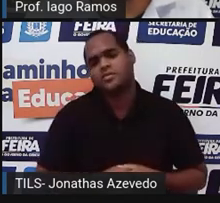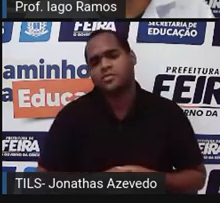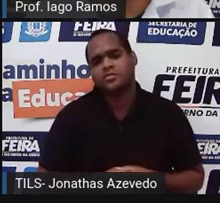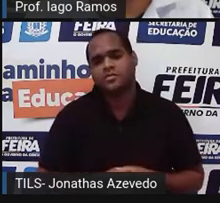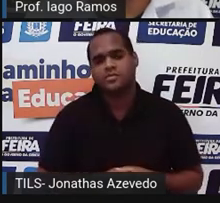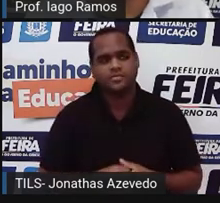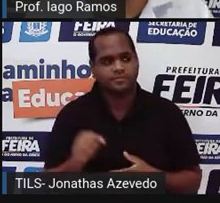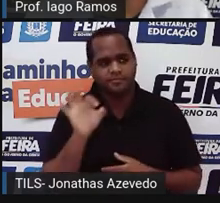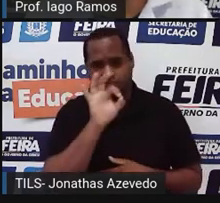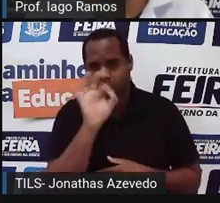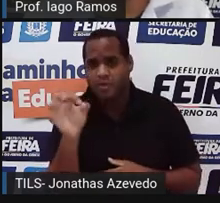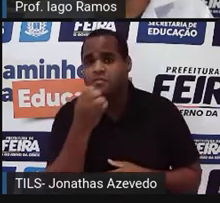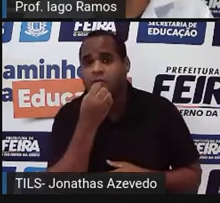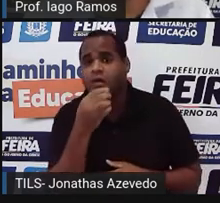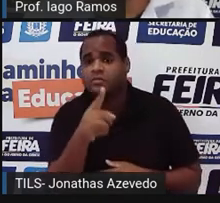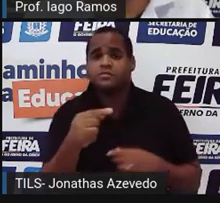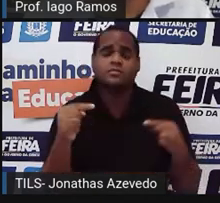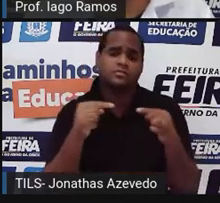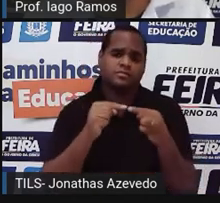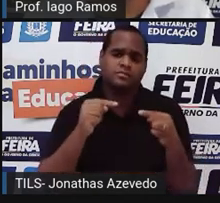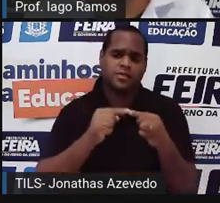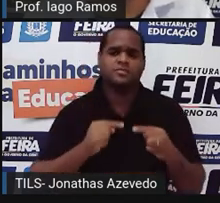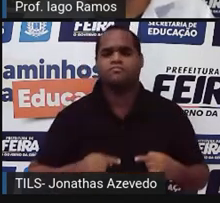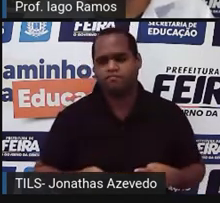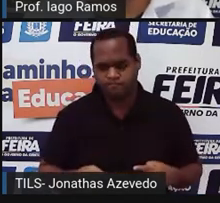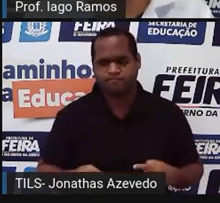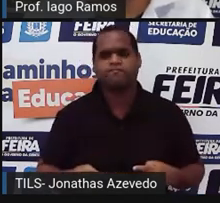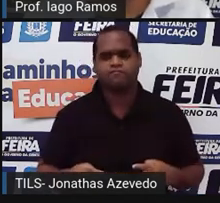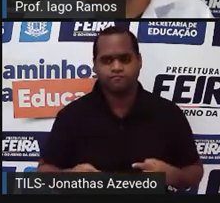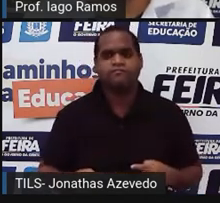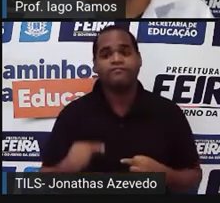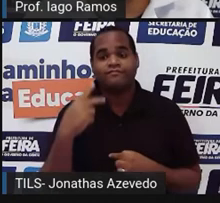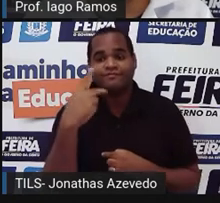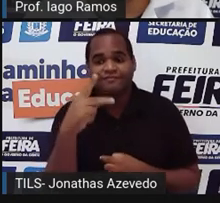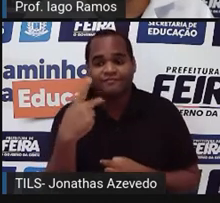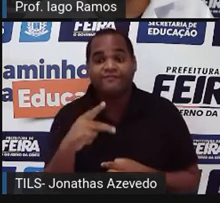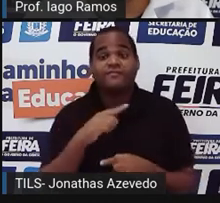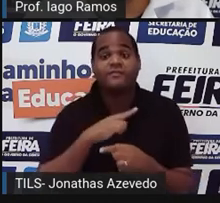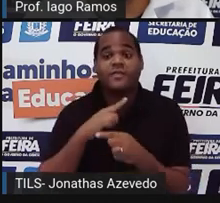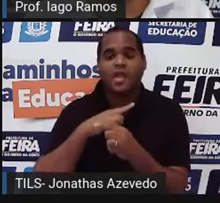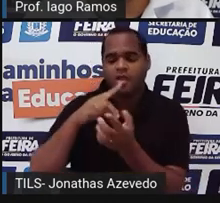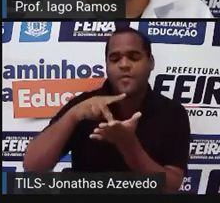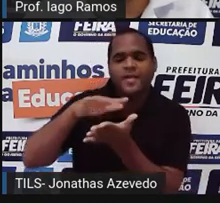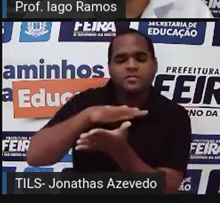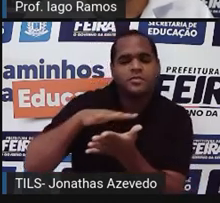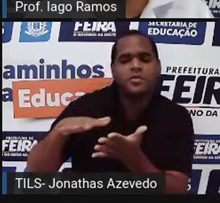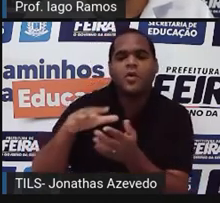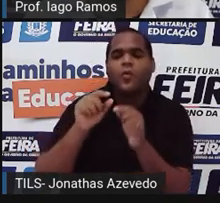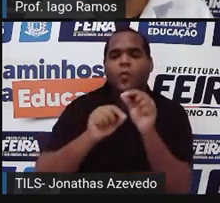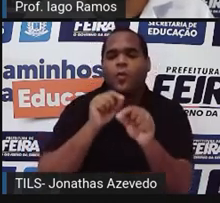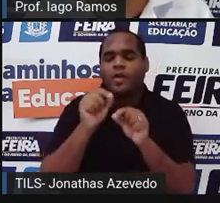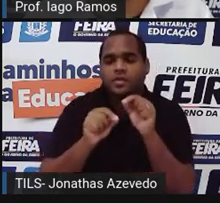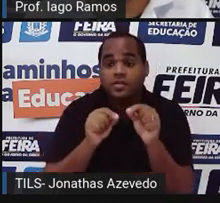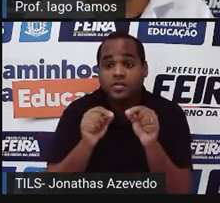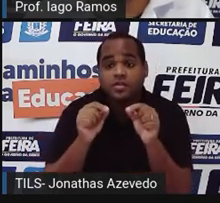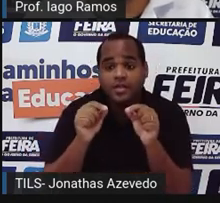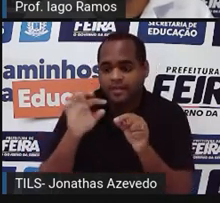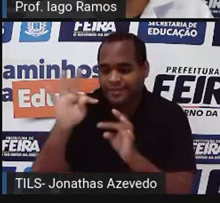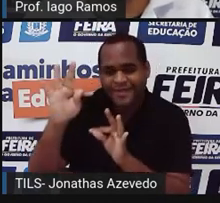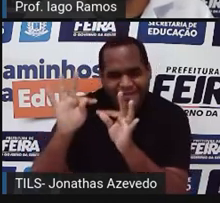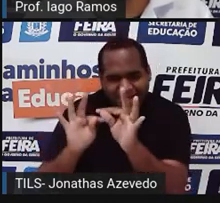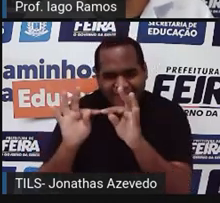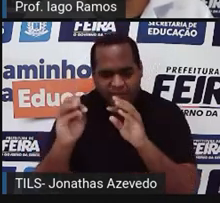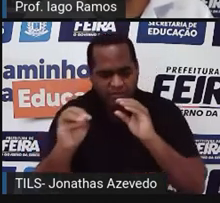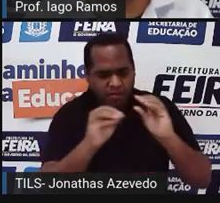Bacana. Então, é isso aí. Essa é a transformação geométrica chamada de